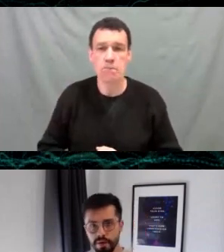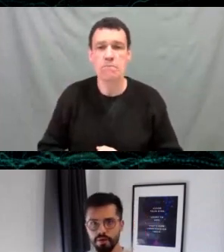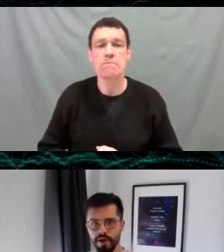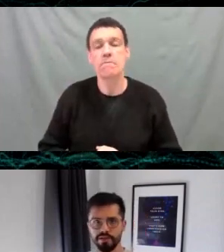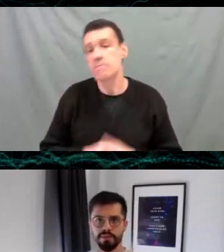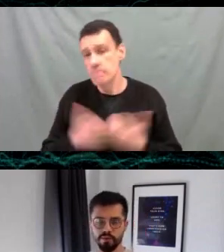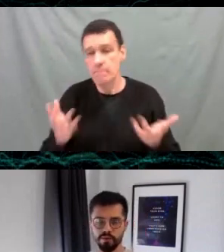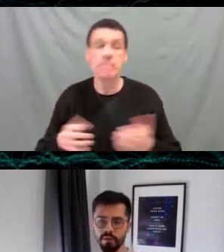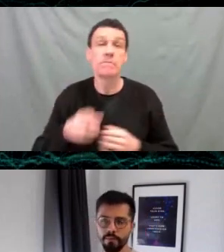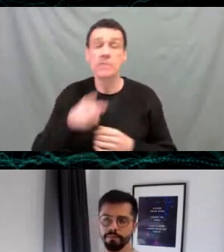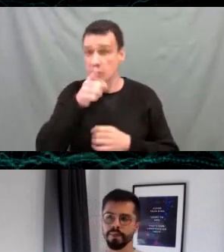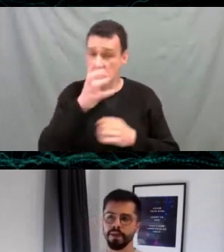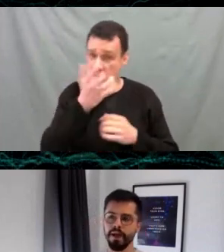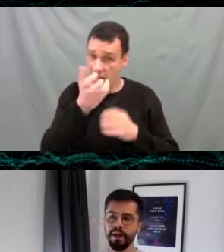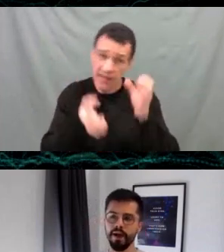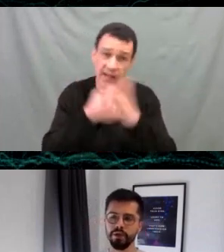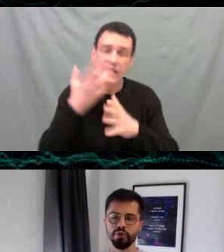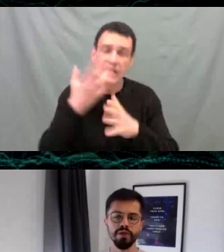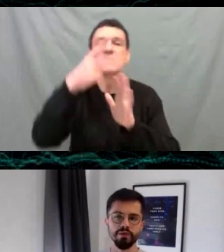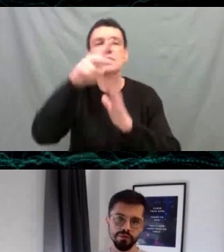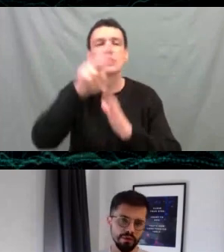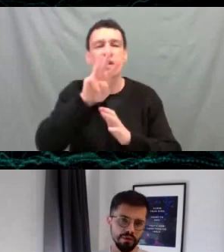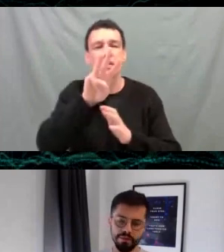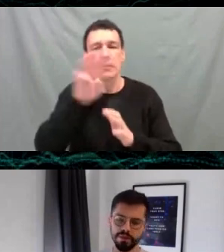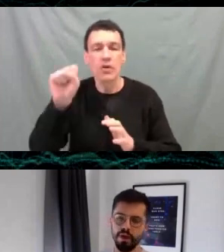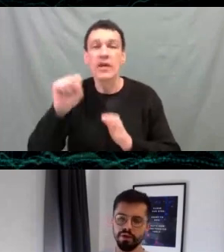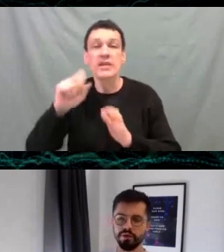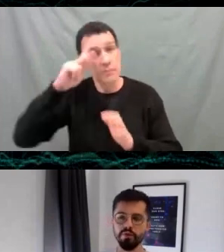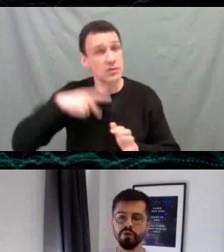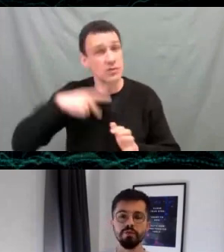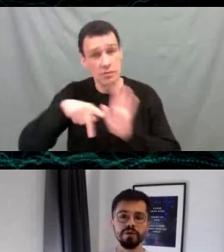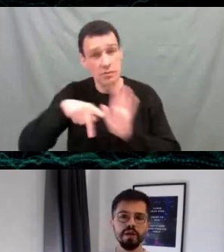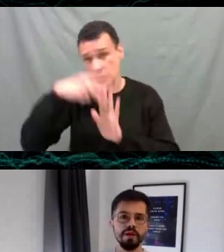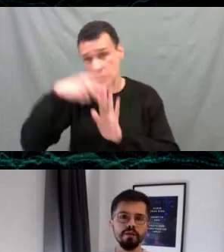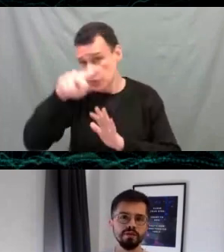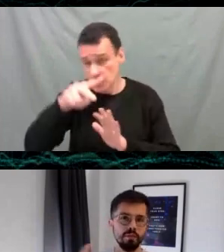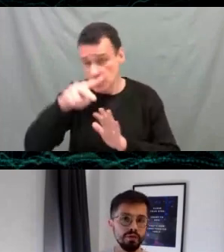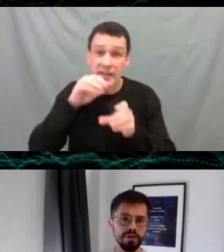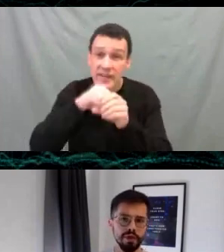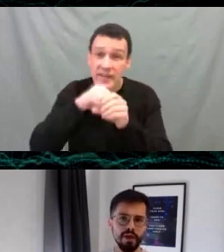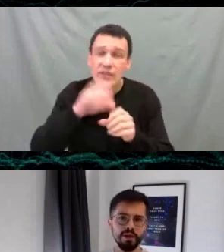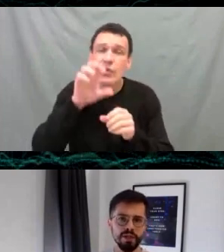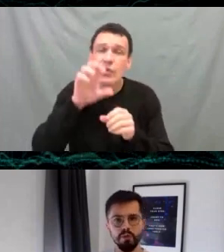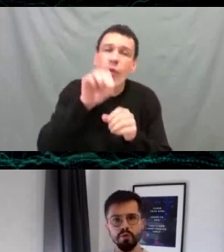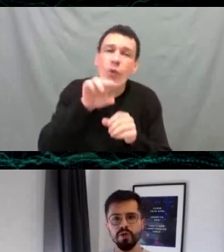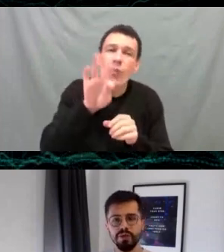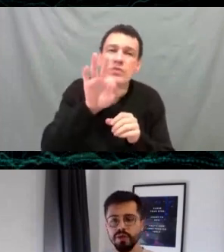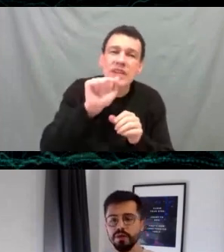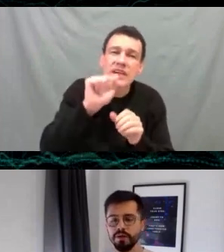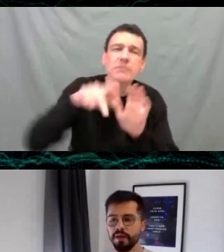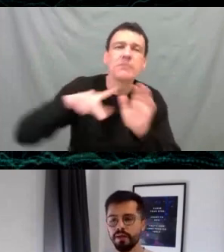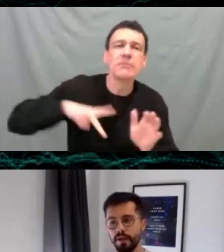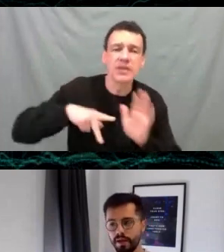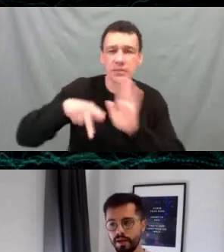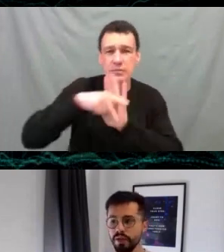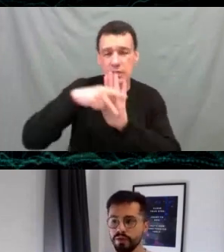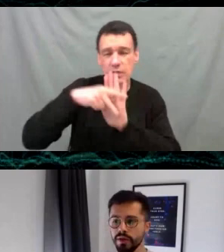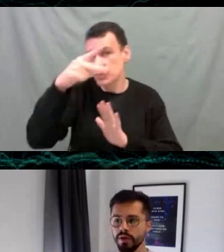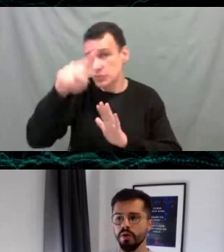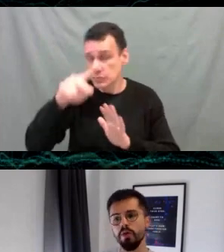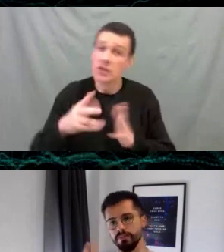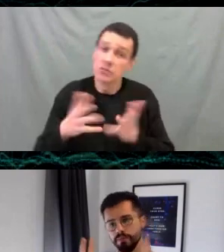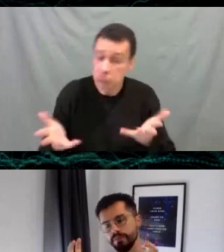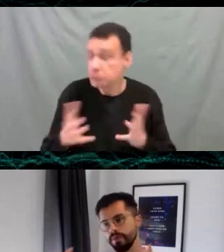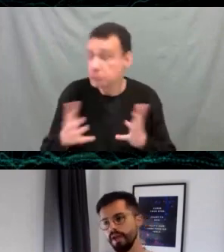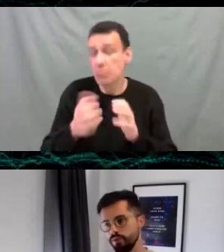criar na sua própria WS pessoal é ajuda na sua conta pessoal ajuda muito porque você pode ser eleger um pedir né É